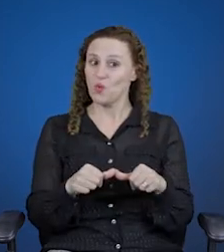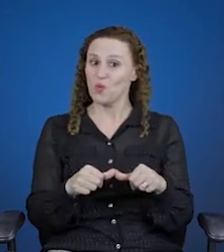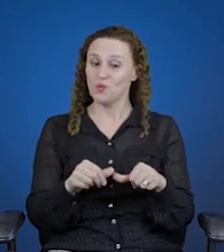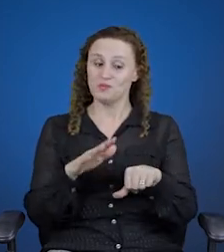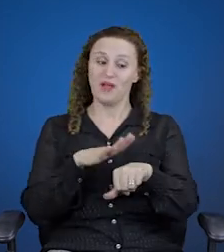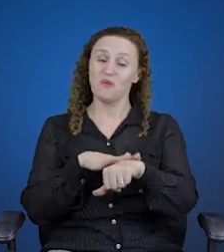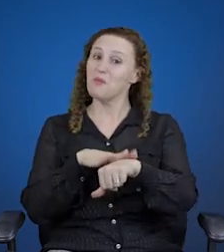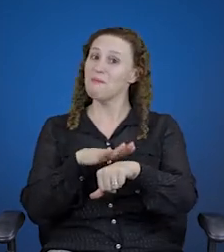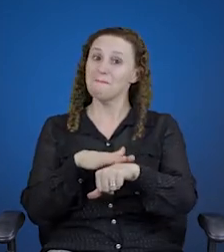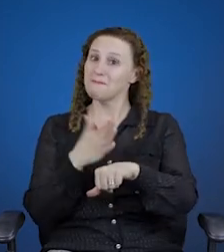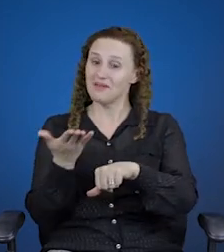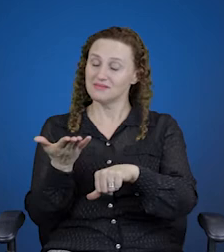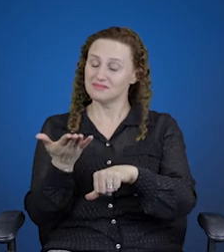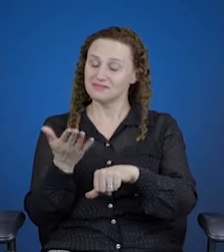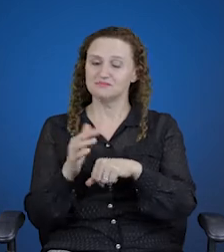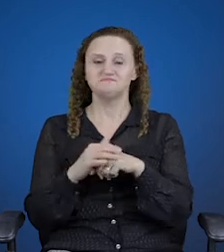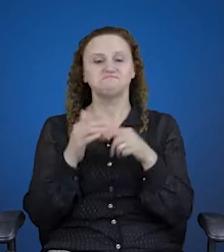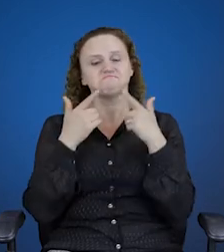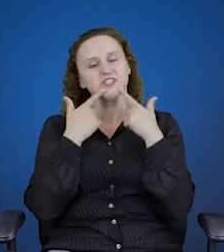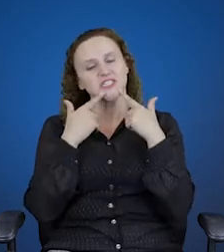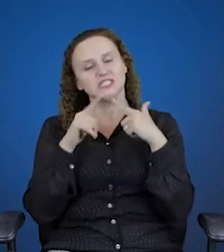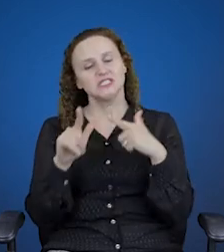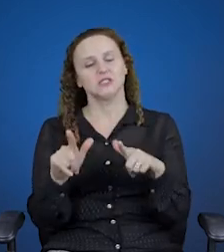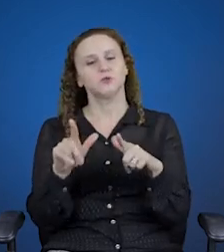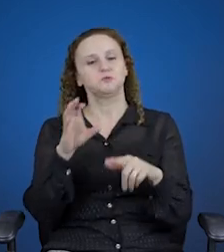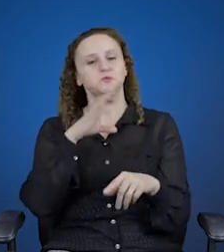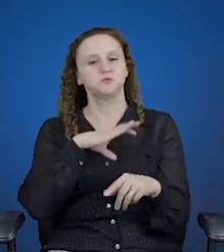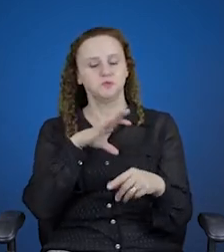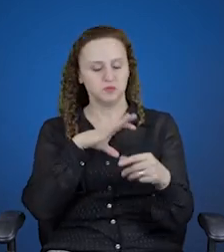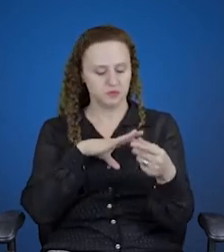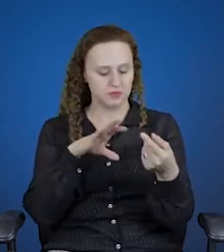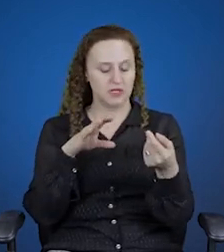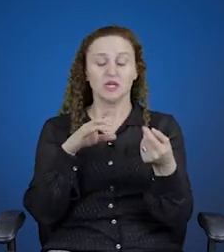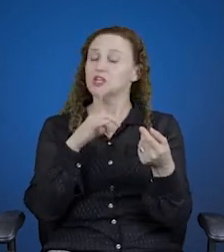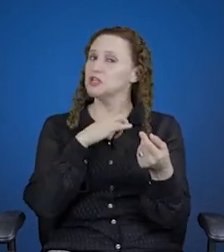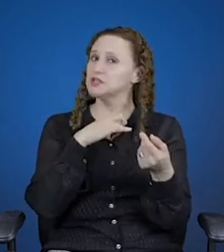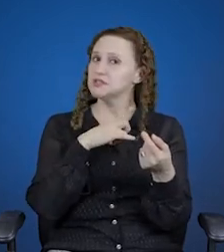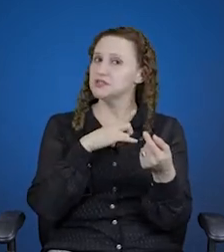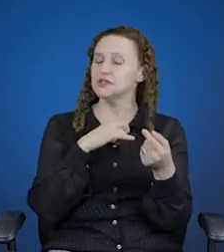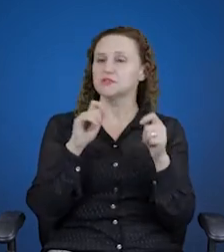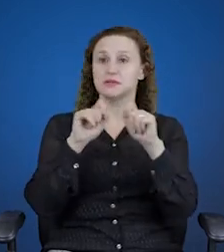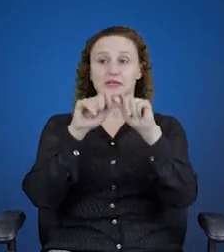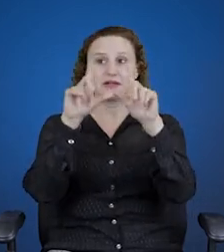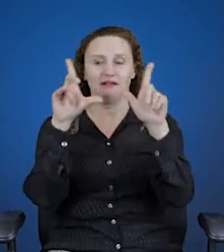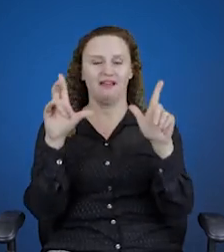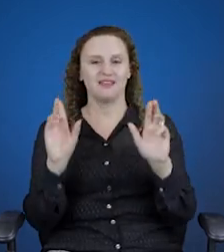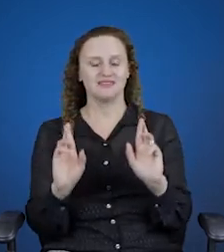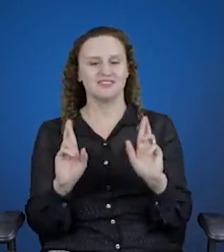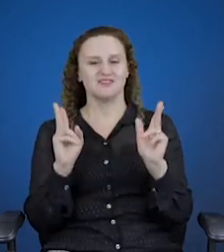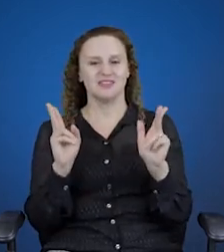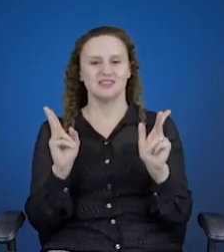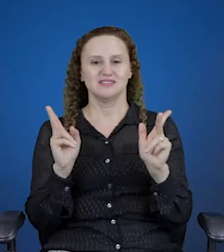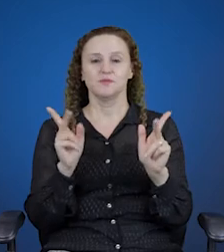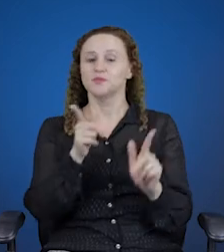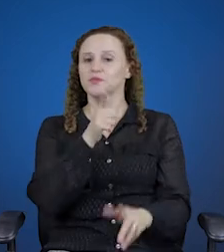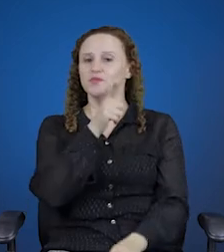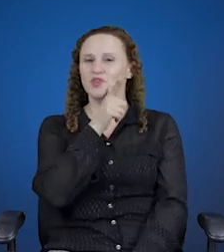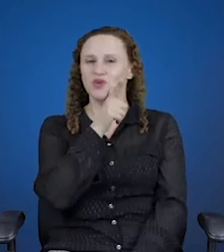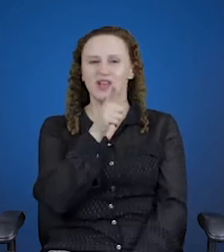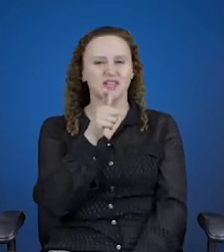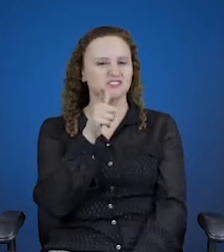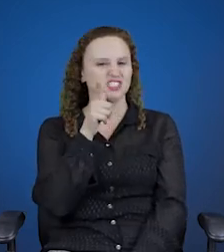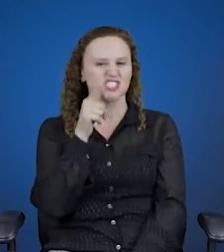momentâneo então na língua portuguesa nós temos bem clara essa distinção ou latim